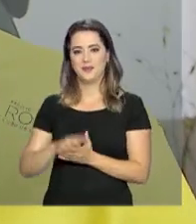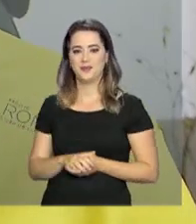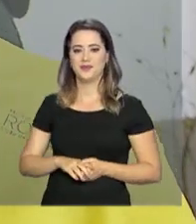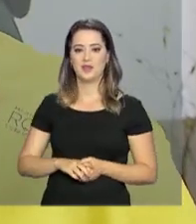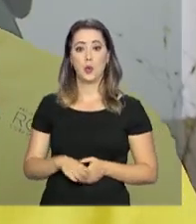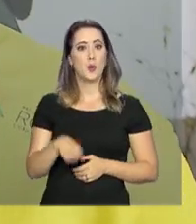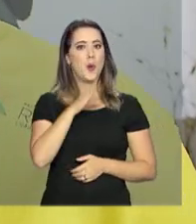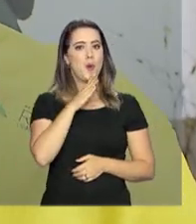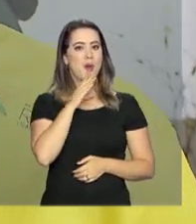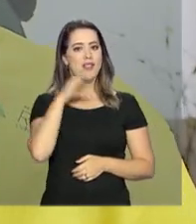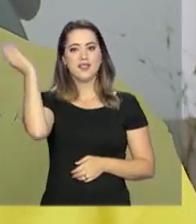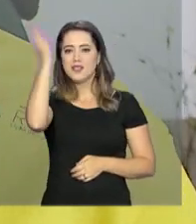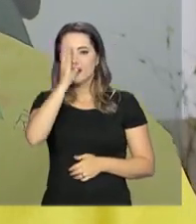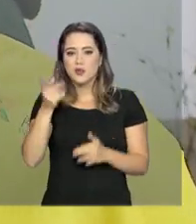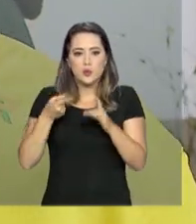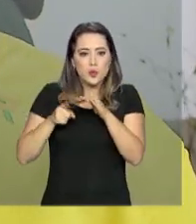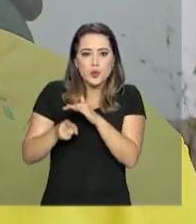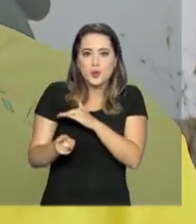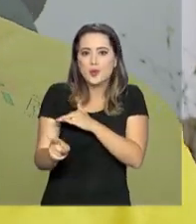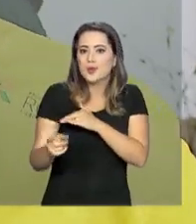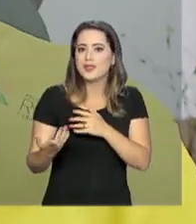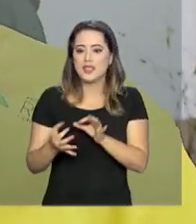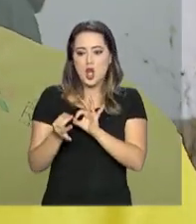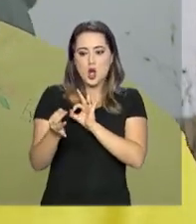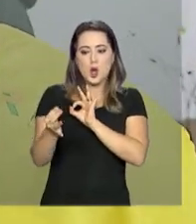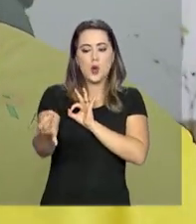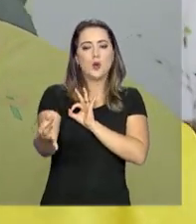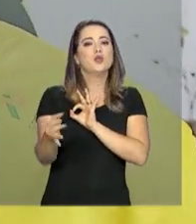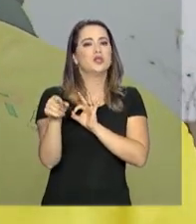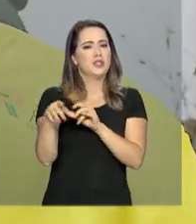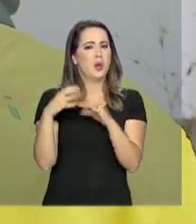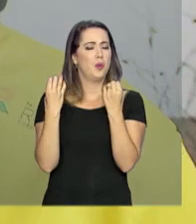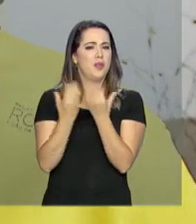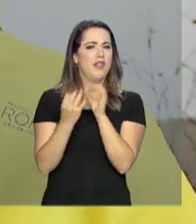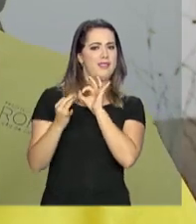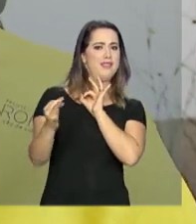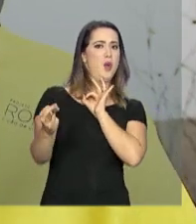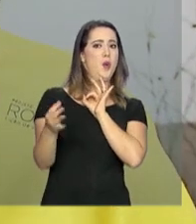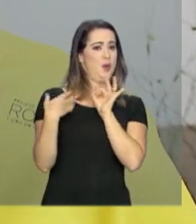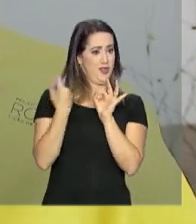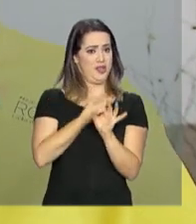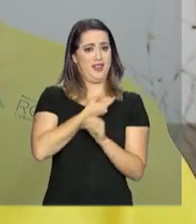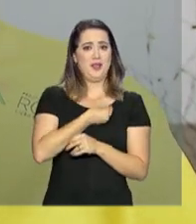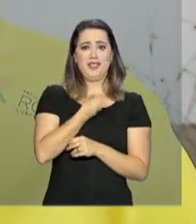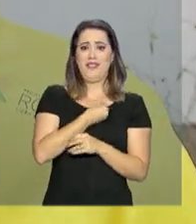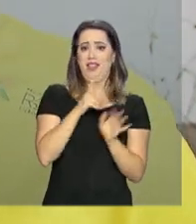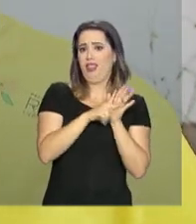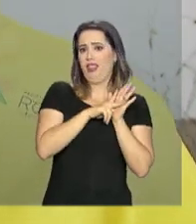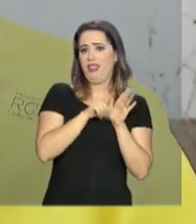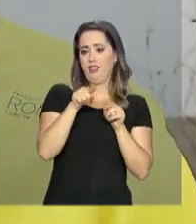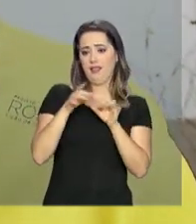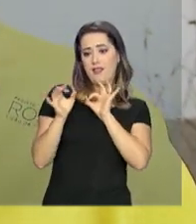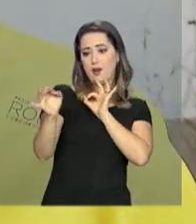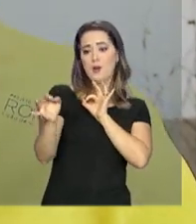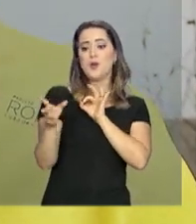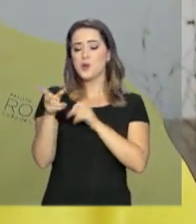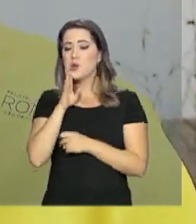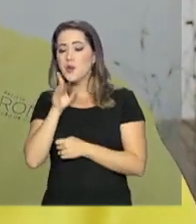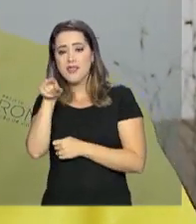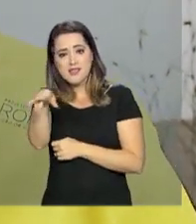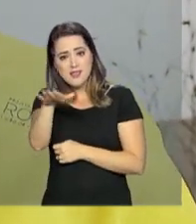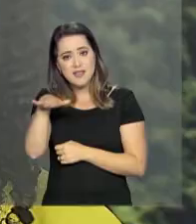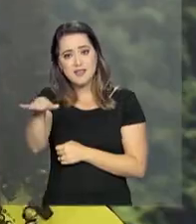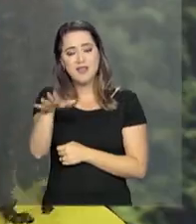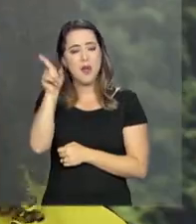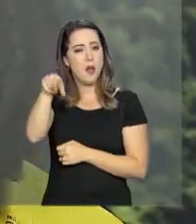interiorzão do brasil conhecer um pouco mais as comunidades que são bem distantes da nossa nosso dia-a-dia da faculdade isso acho que não tem preço ele vale